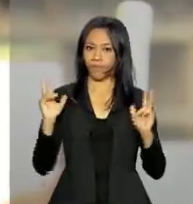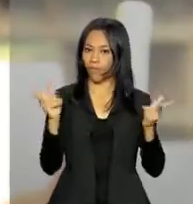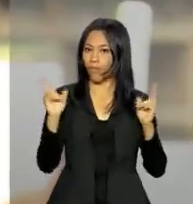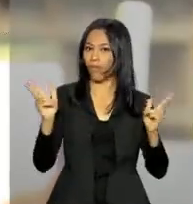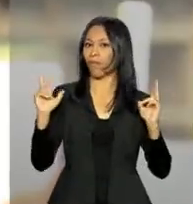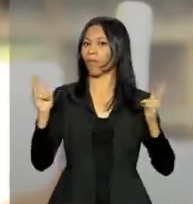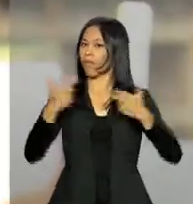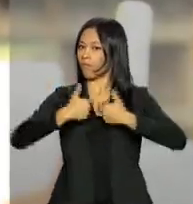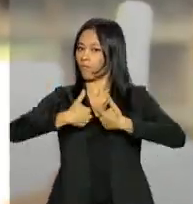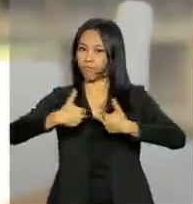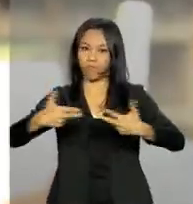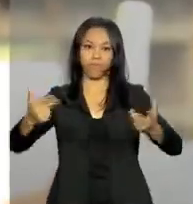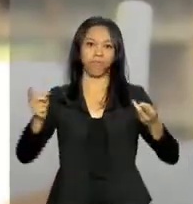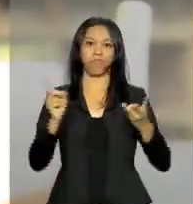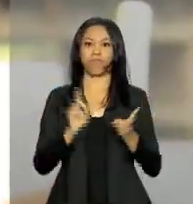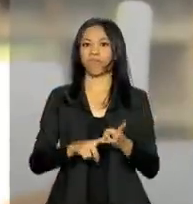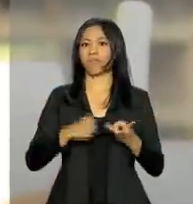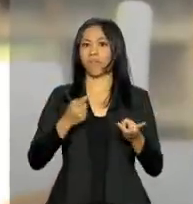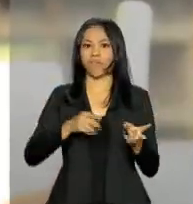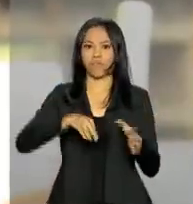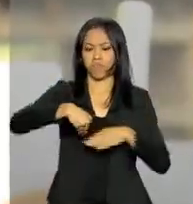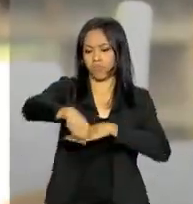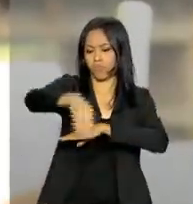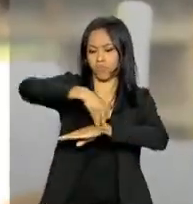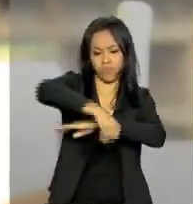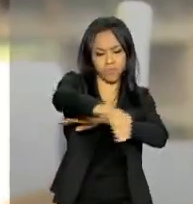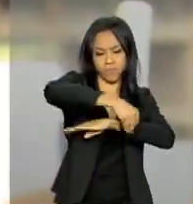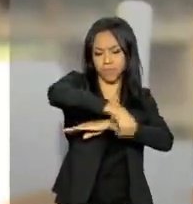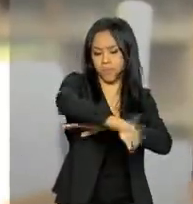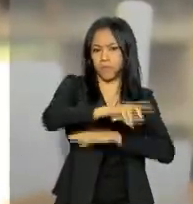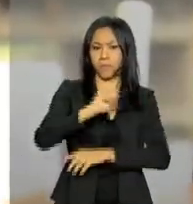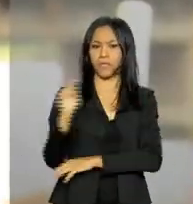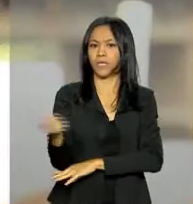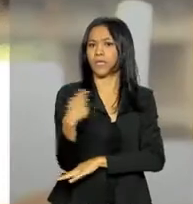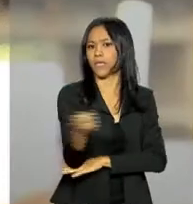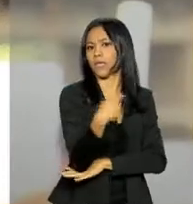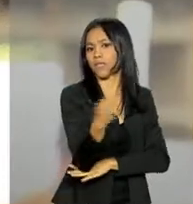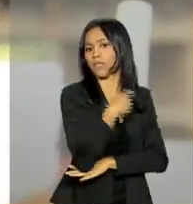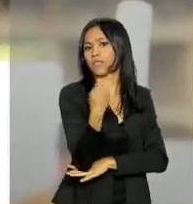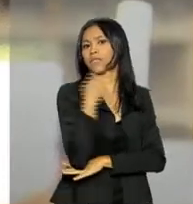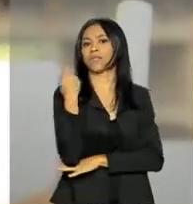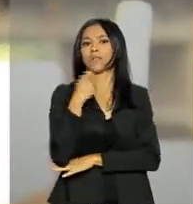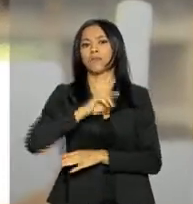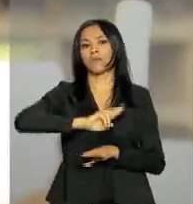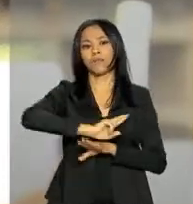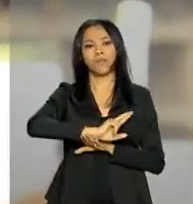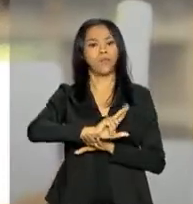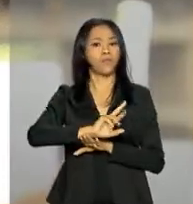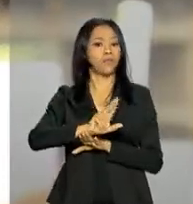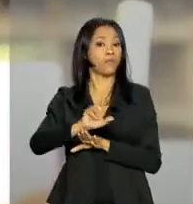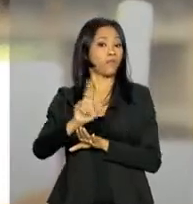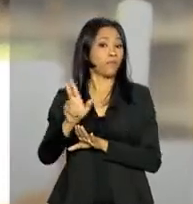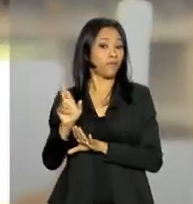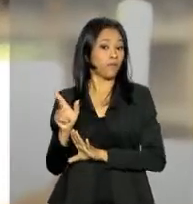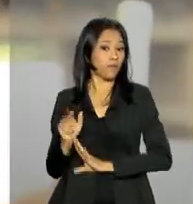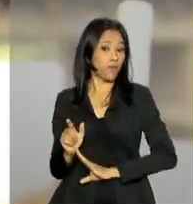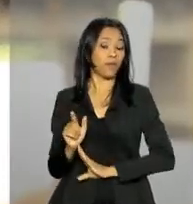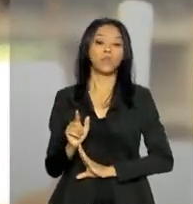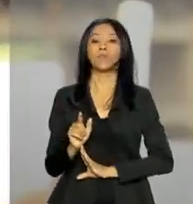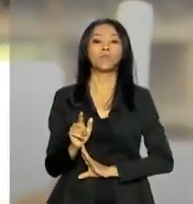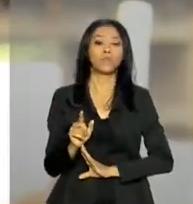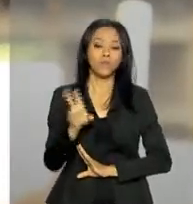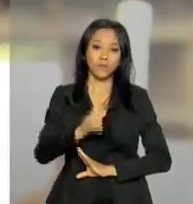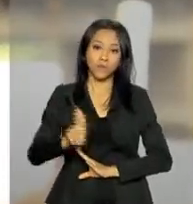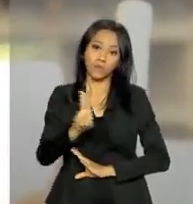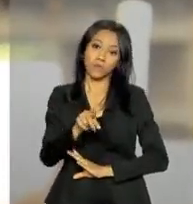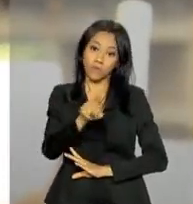recreativas para atividades produtivas de irrigação e diversos outros usos e então